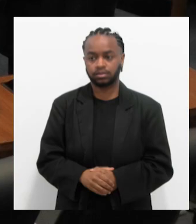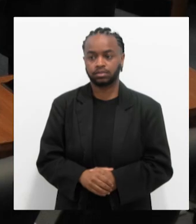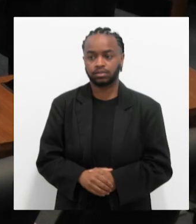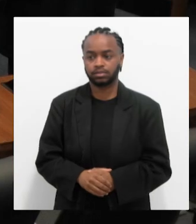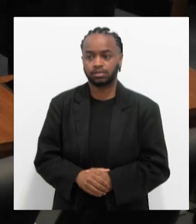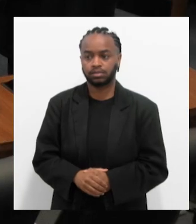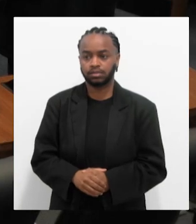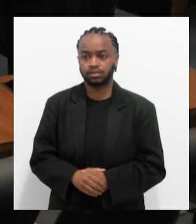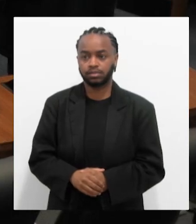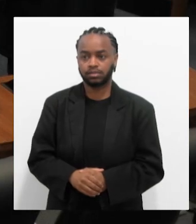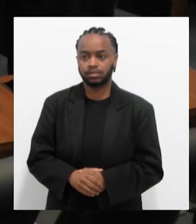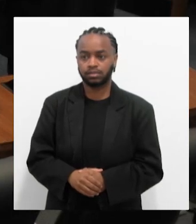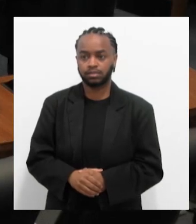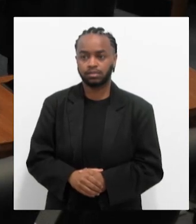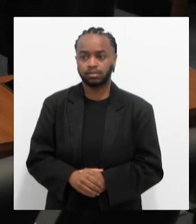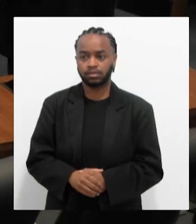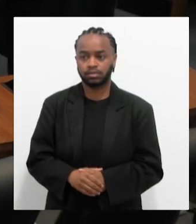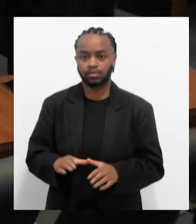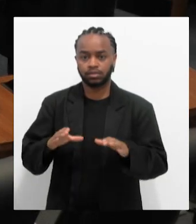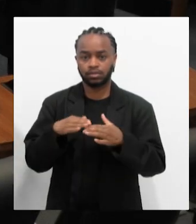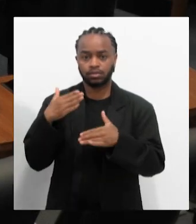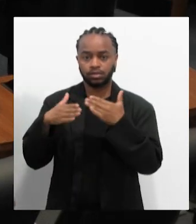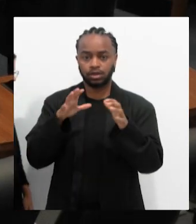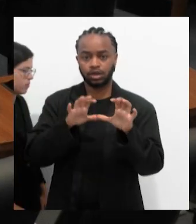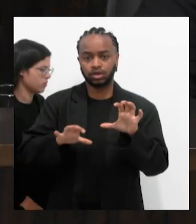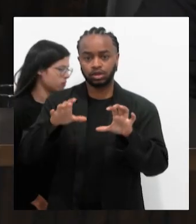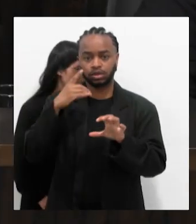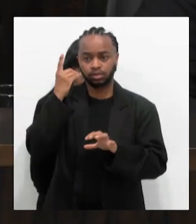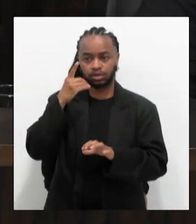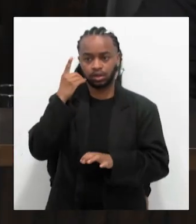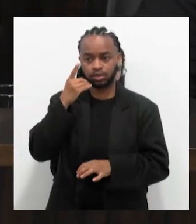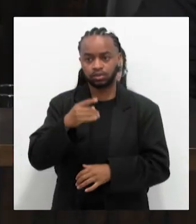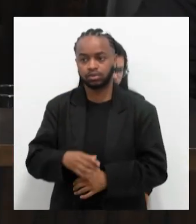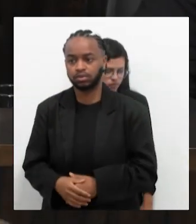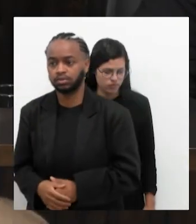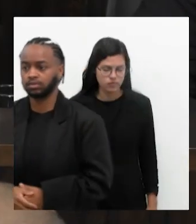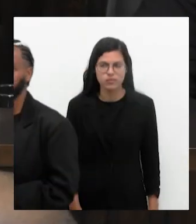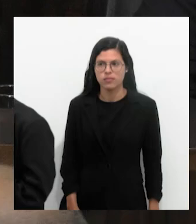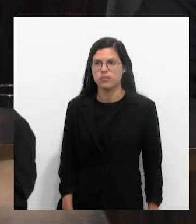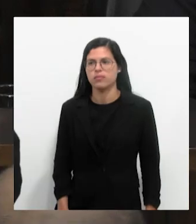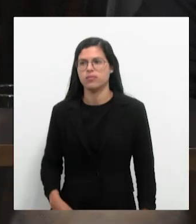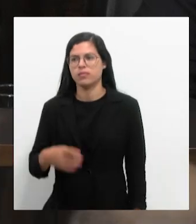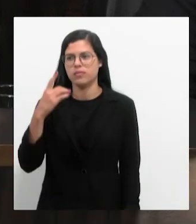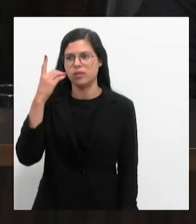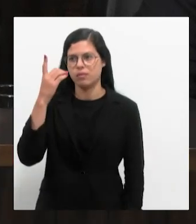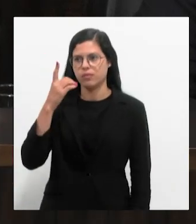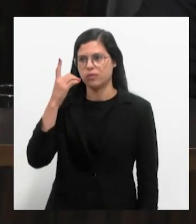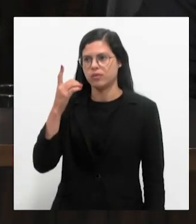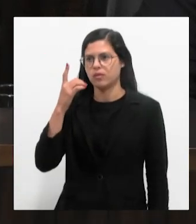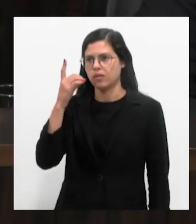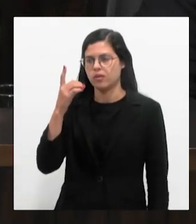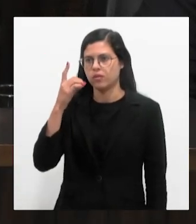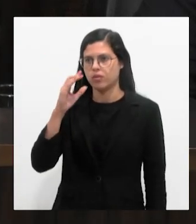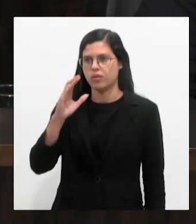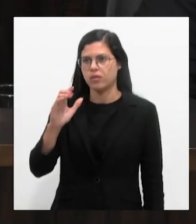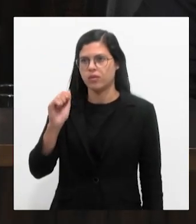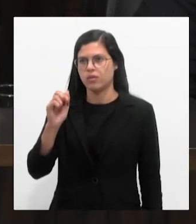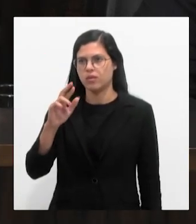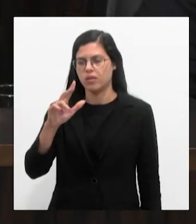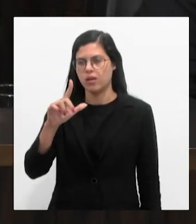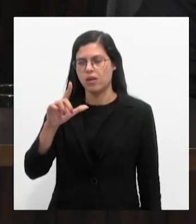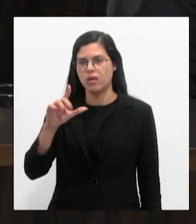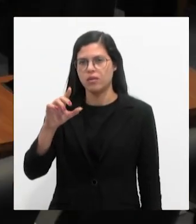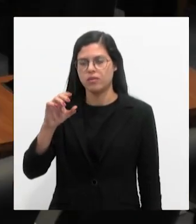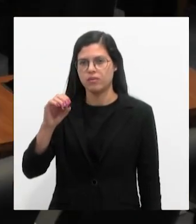Pela Comissão de Assuntos Municipais e Desenvolvimento Regional, deputado Renato Machado, Carlos Macedo. Questão de ordem,